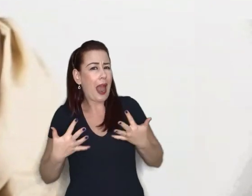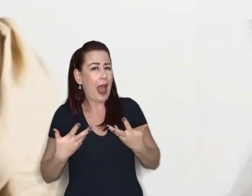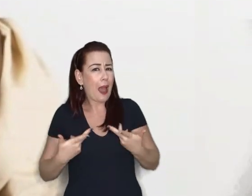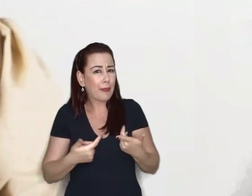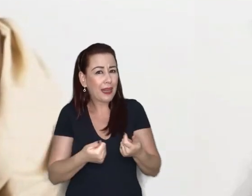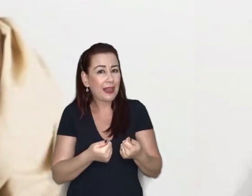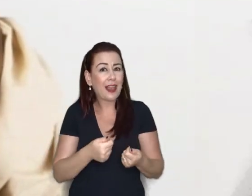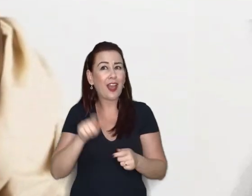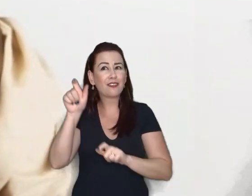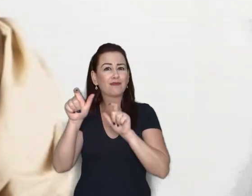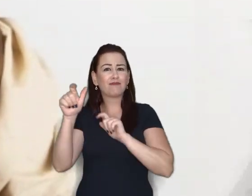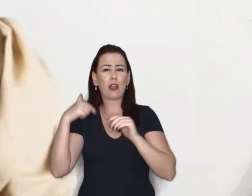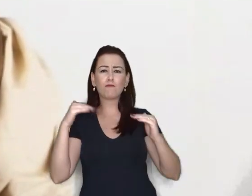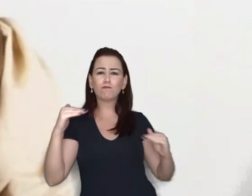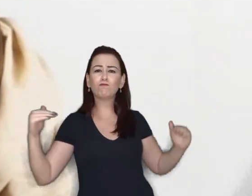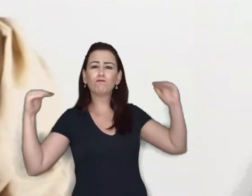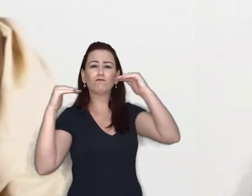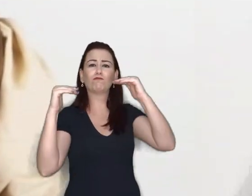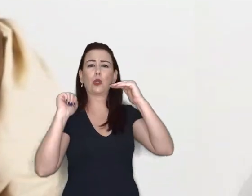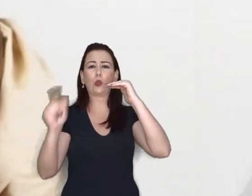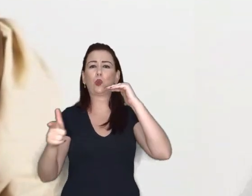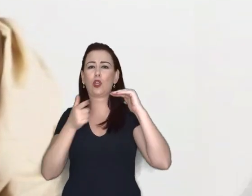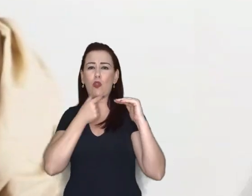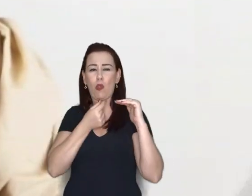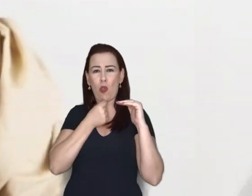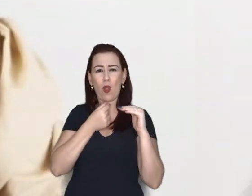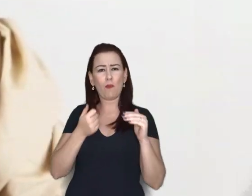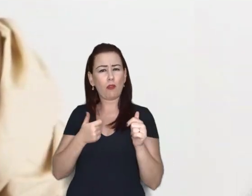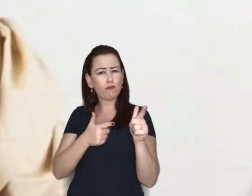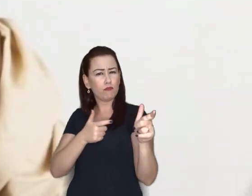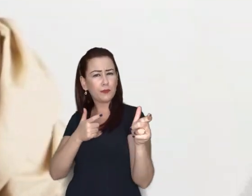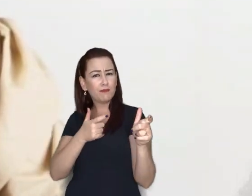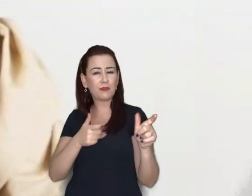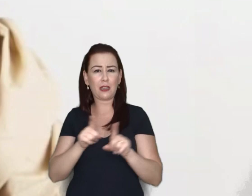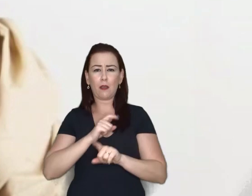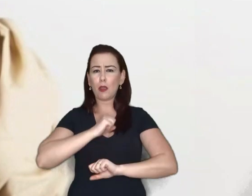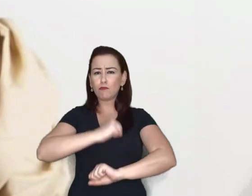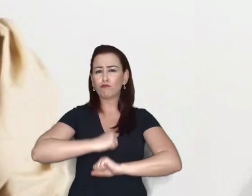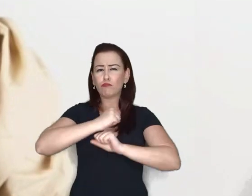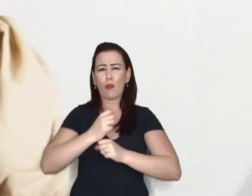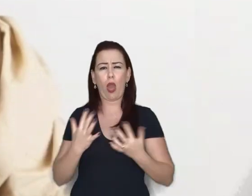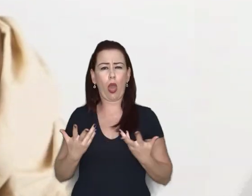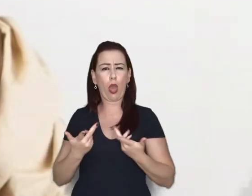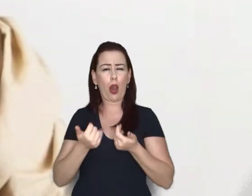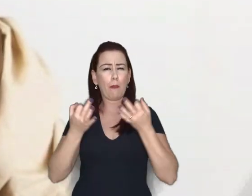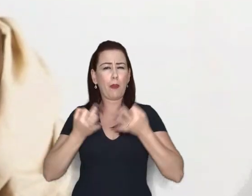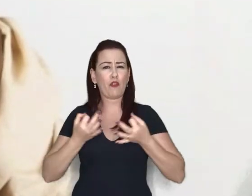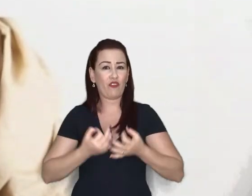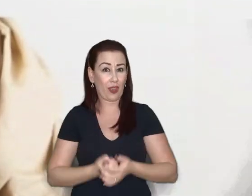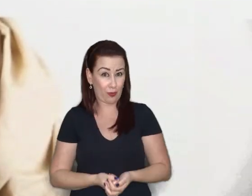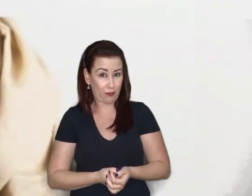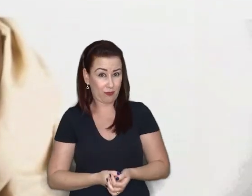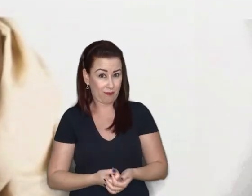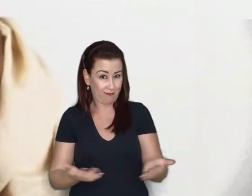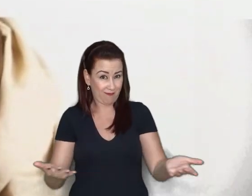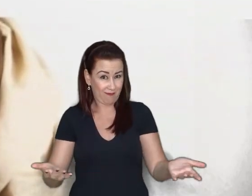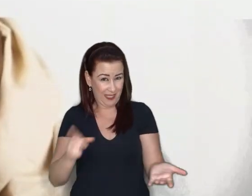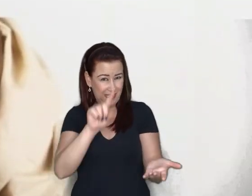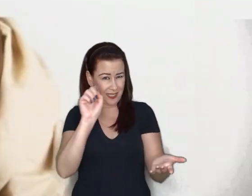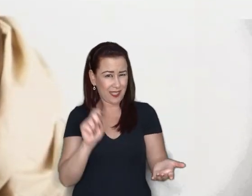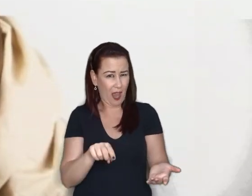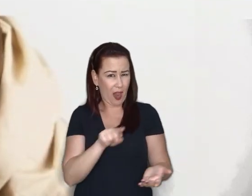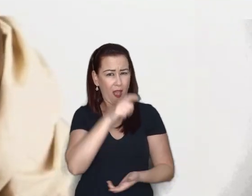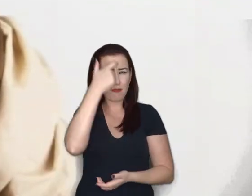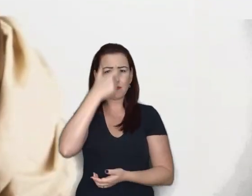não possuíam: coragem, destreza com armas e montaria. Será que a mulher, para ser